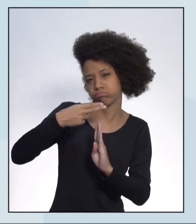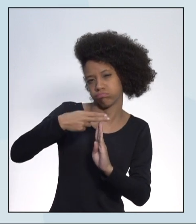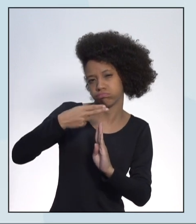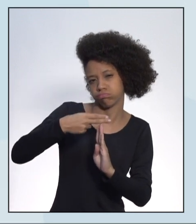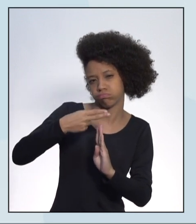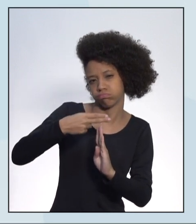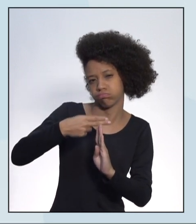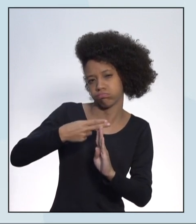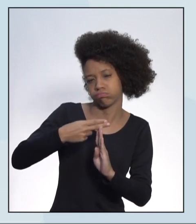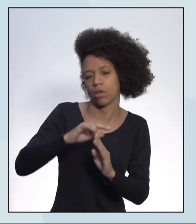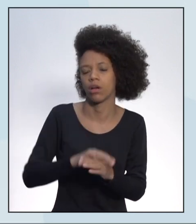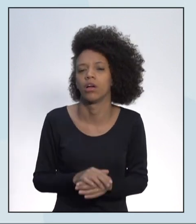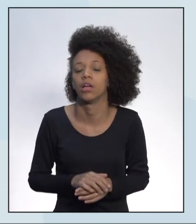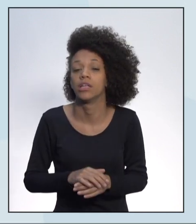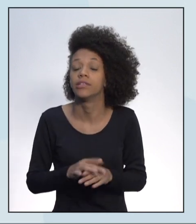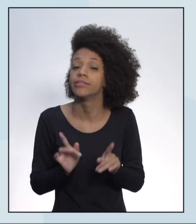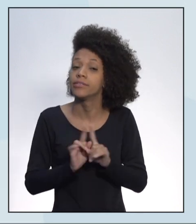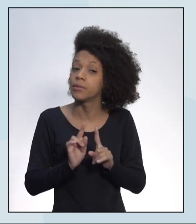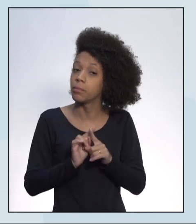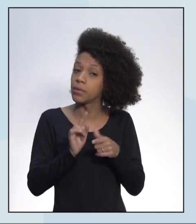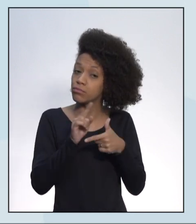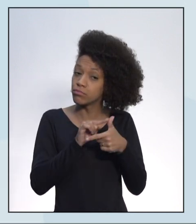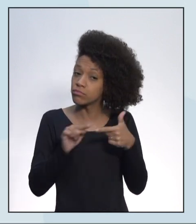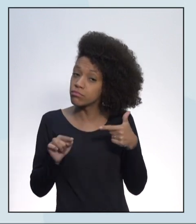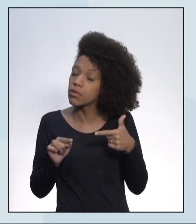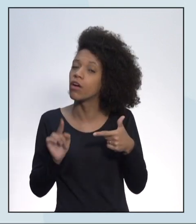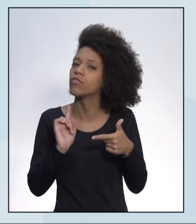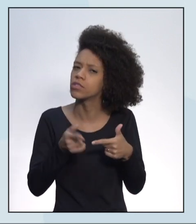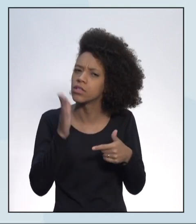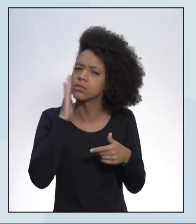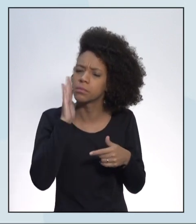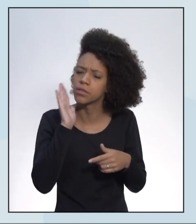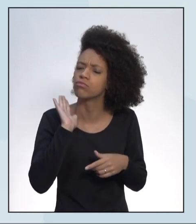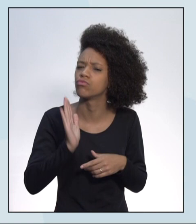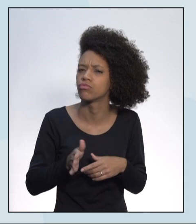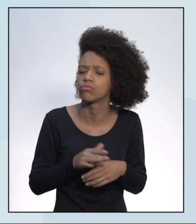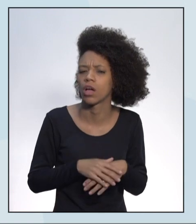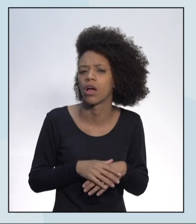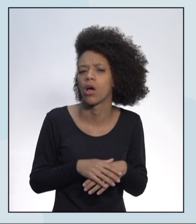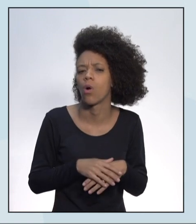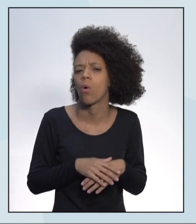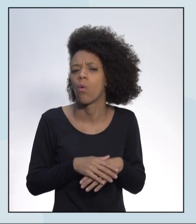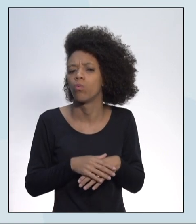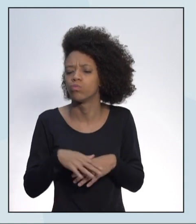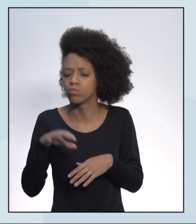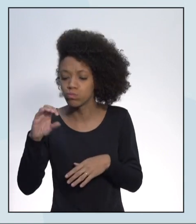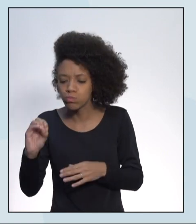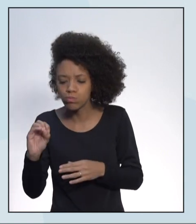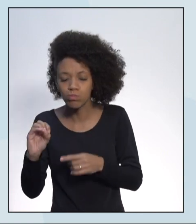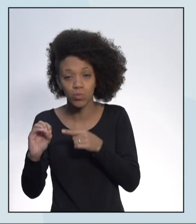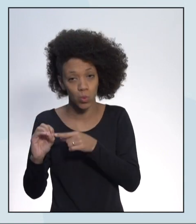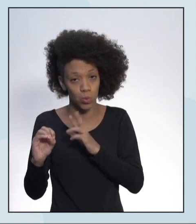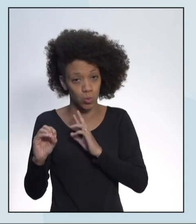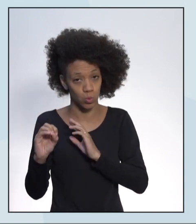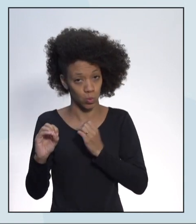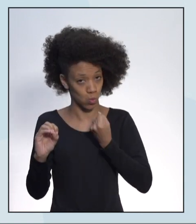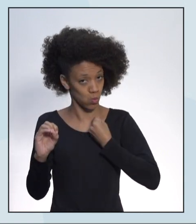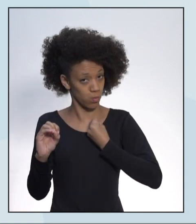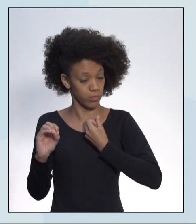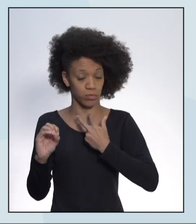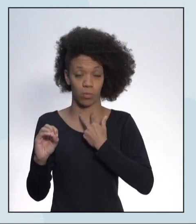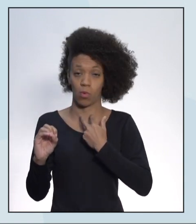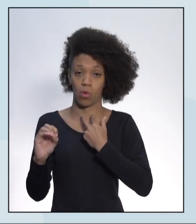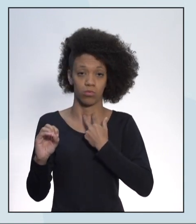fracionário. E numa fração, vocês já aprenderam anteriormente que o denominador de uma fração não pode ser zero. Né? Tem até um provérbio que